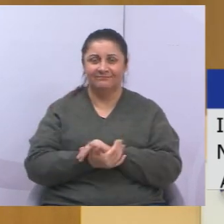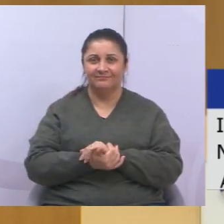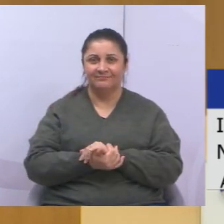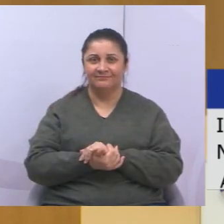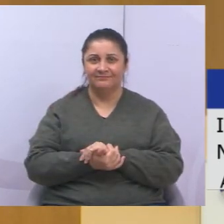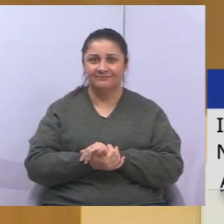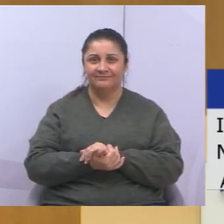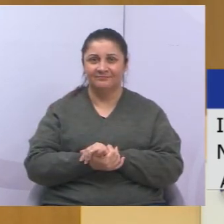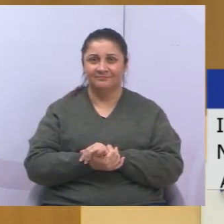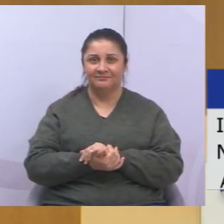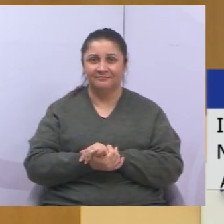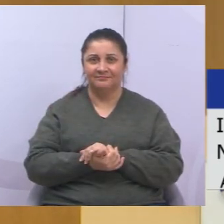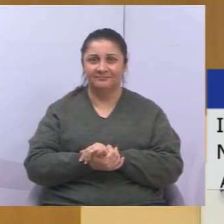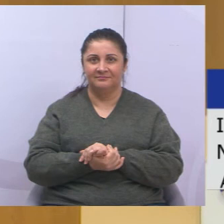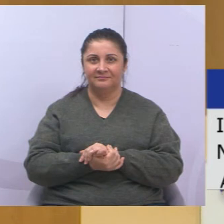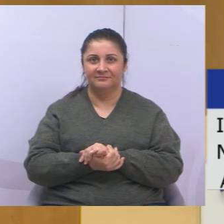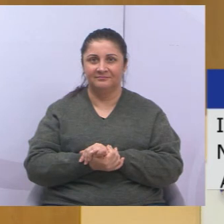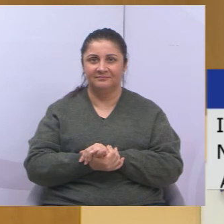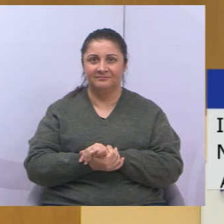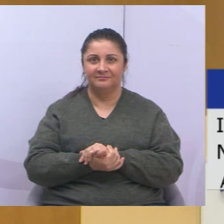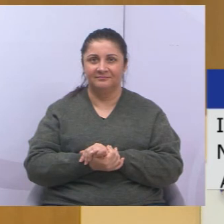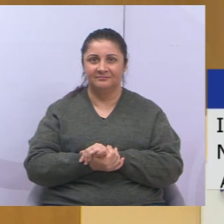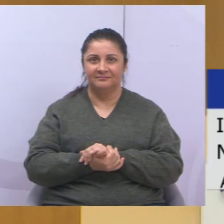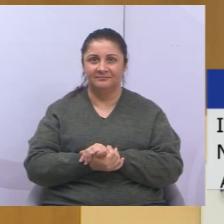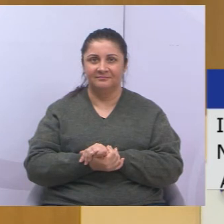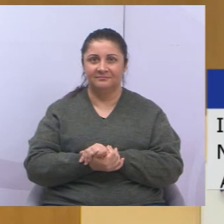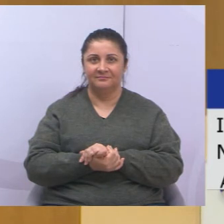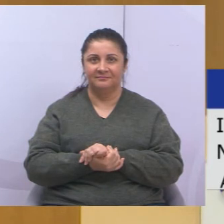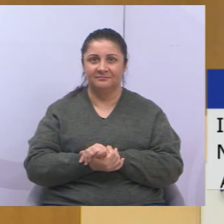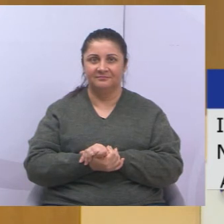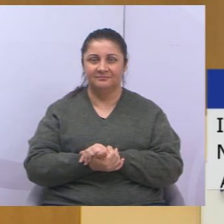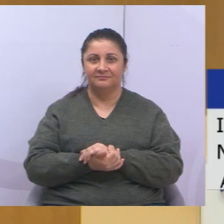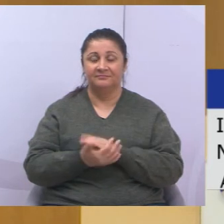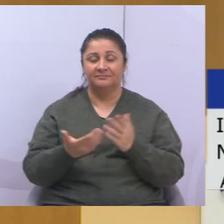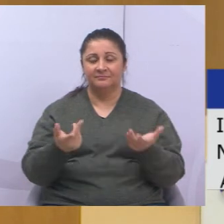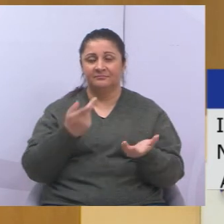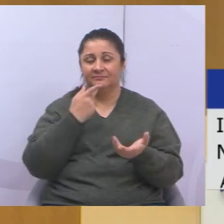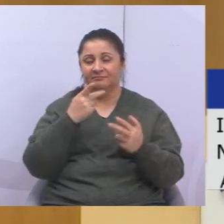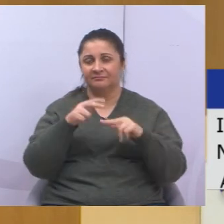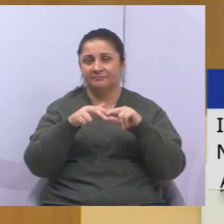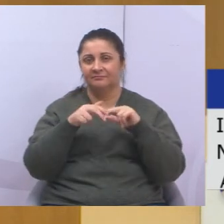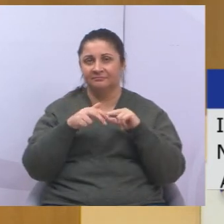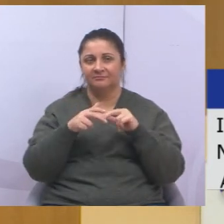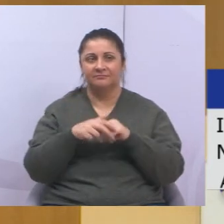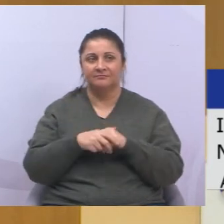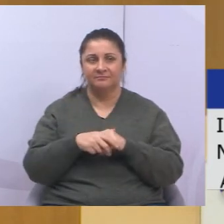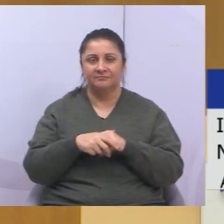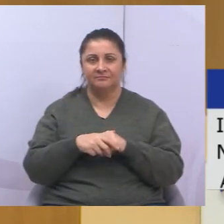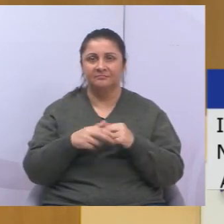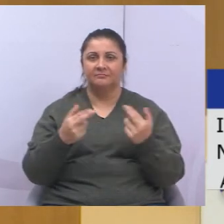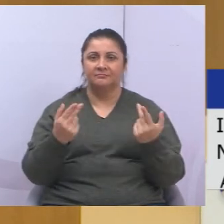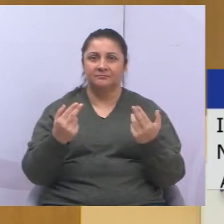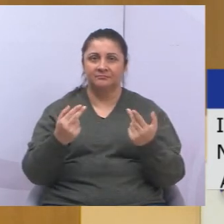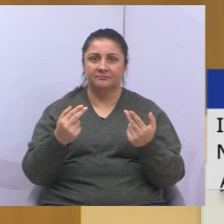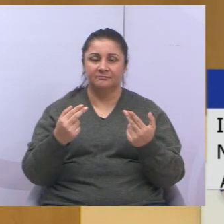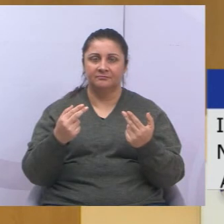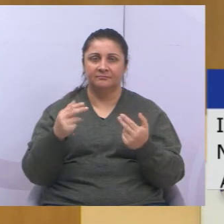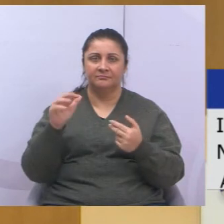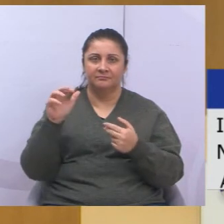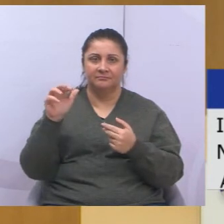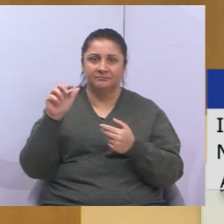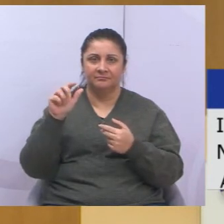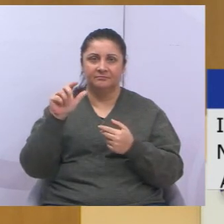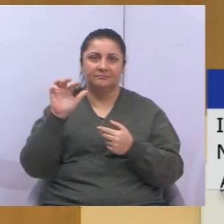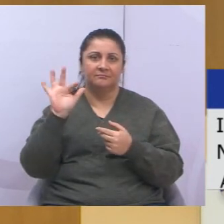Então, eu digo infelizmente por causa disso, tá? É lógico que Como foi dito pelo vereador Flavinho, né,